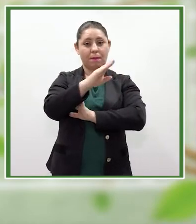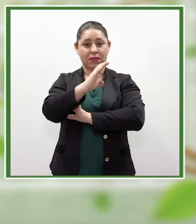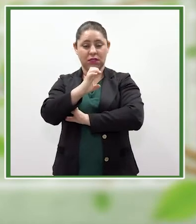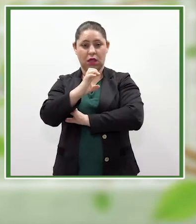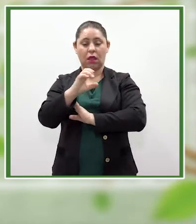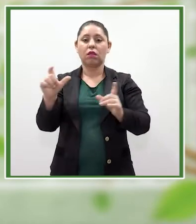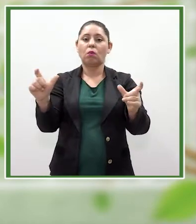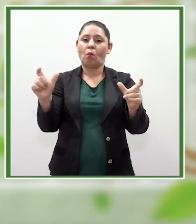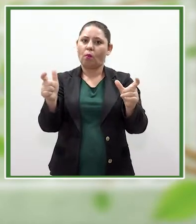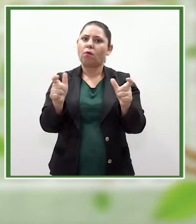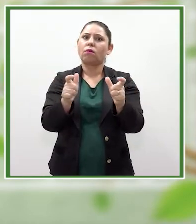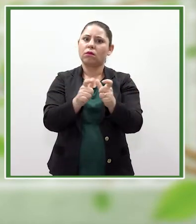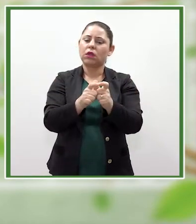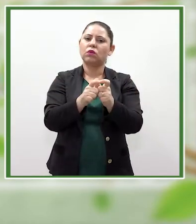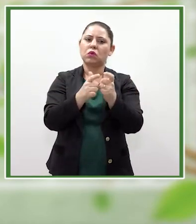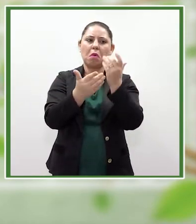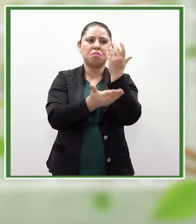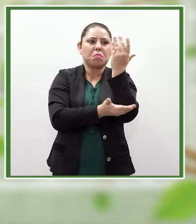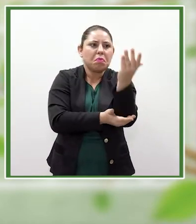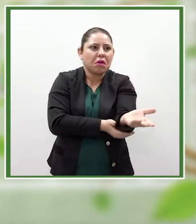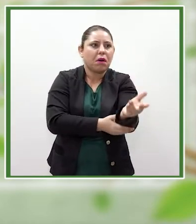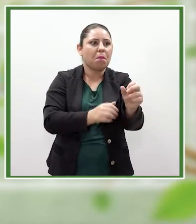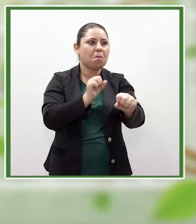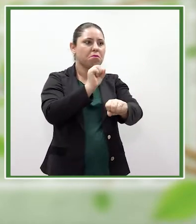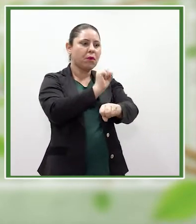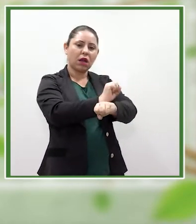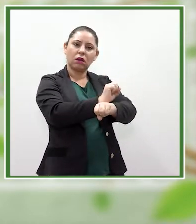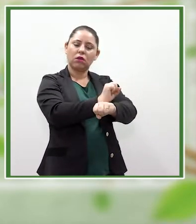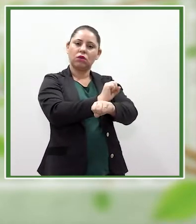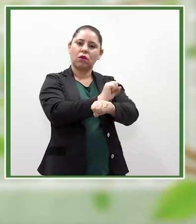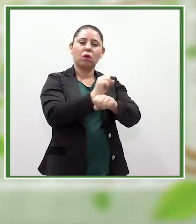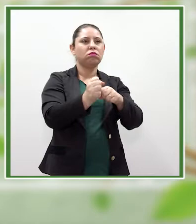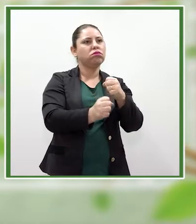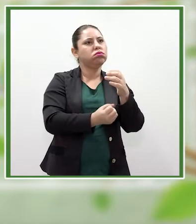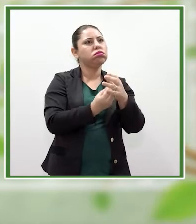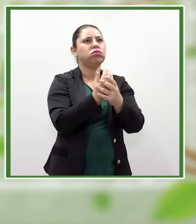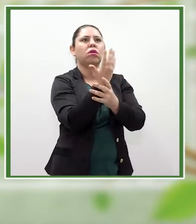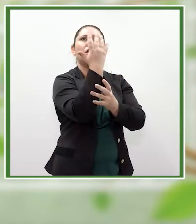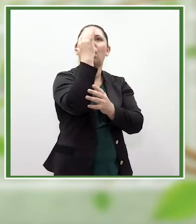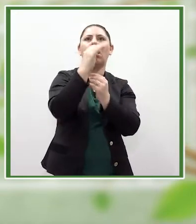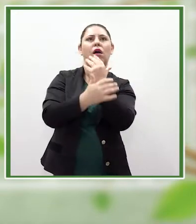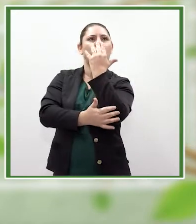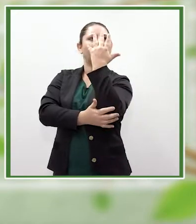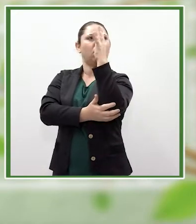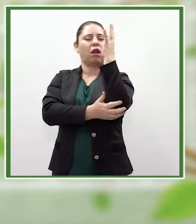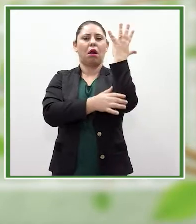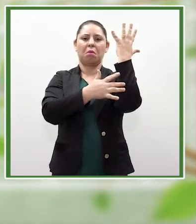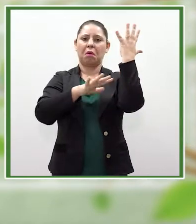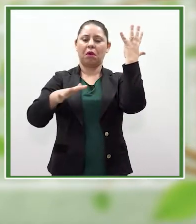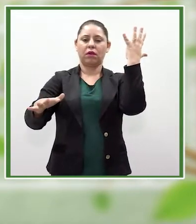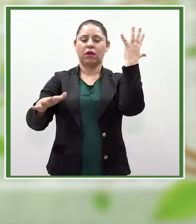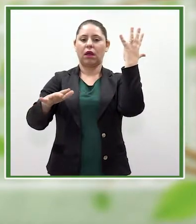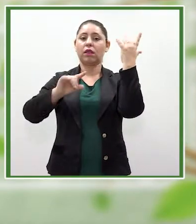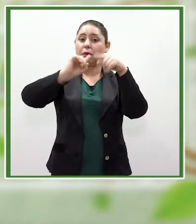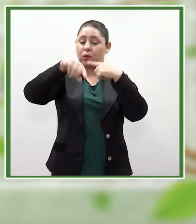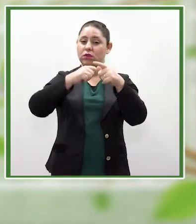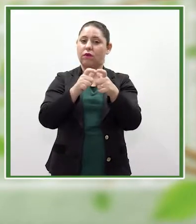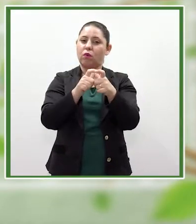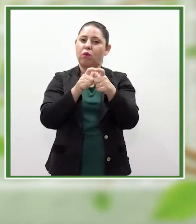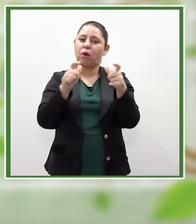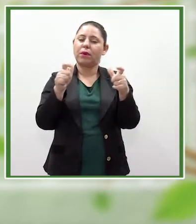obviamente na perspectiva de diminuição ainda dessas taxas, principalmente relacionadas ao desmatamento ilegal.